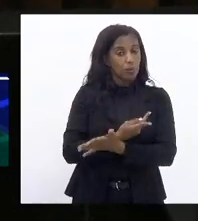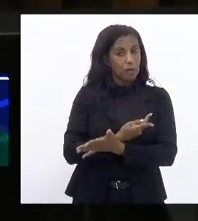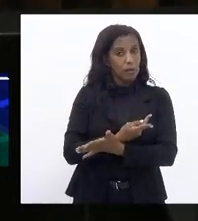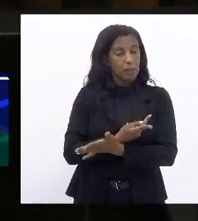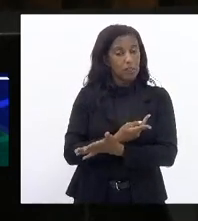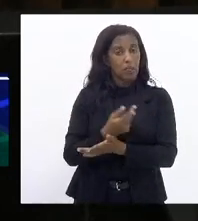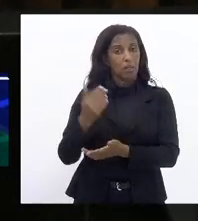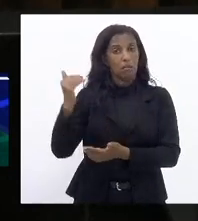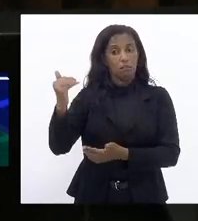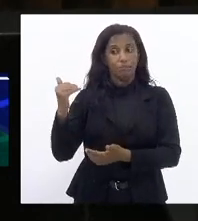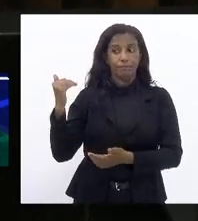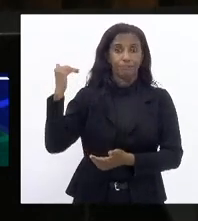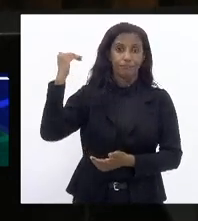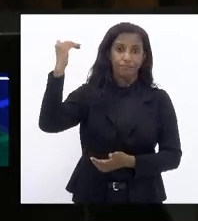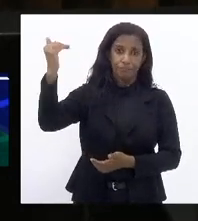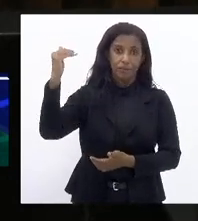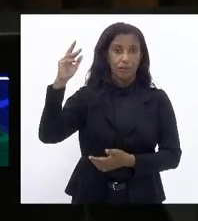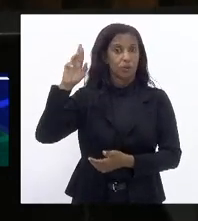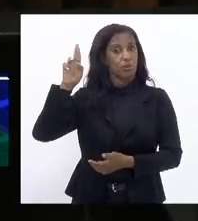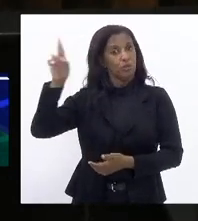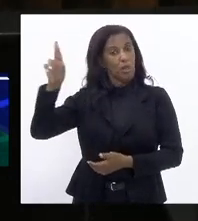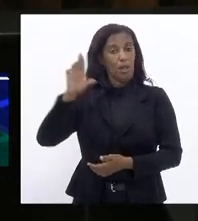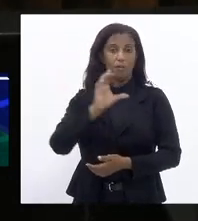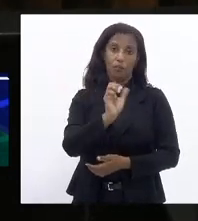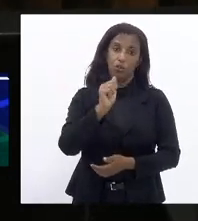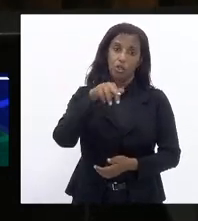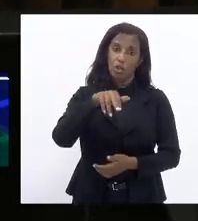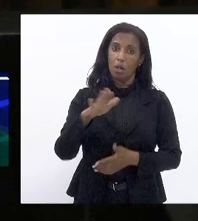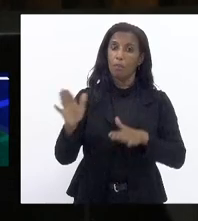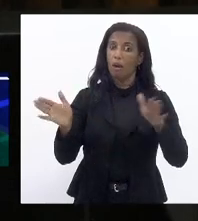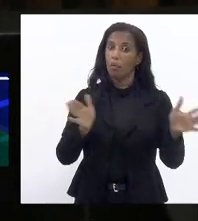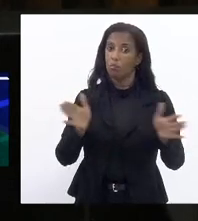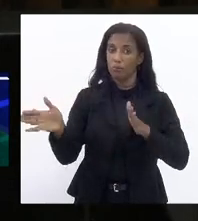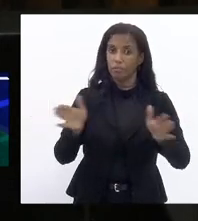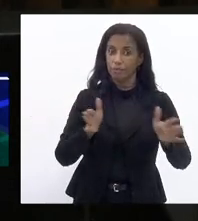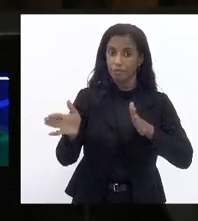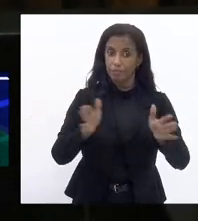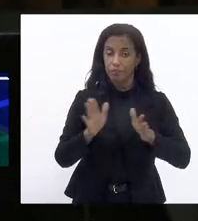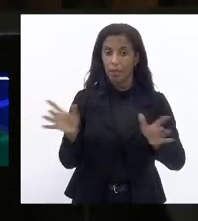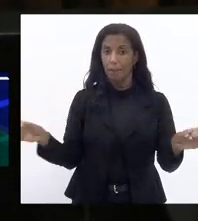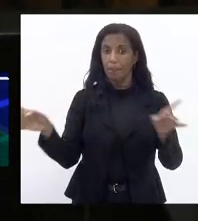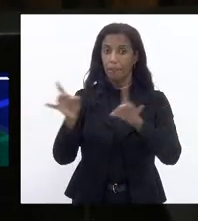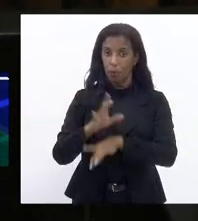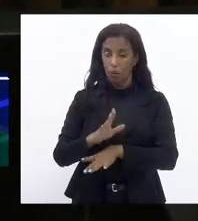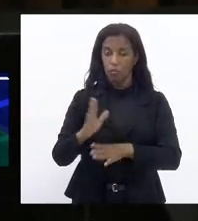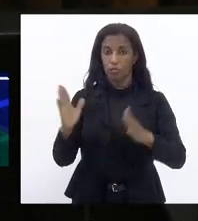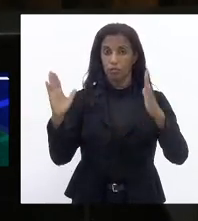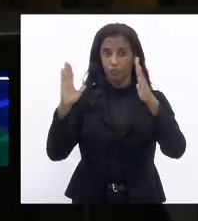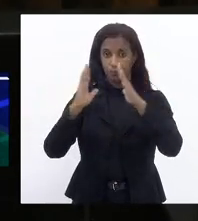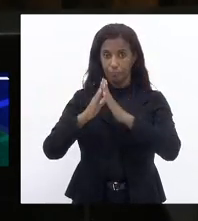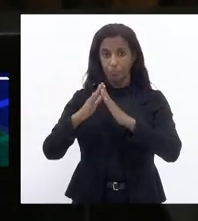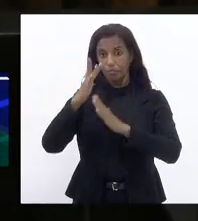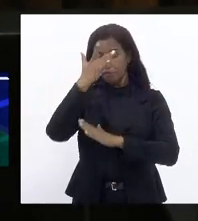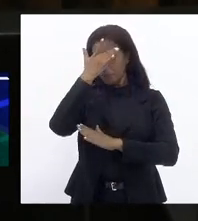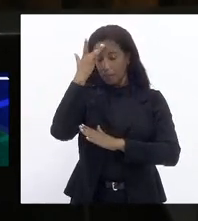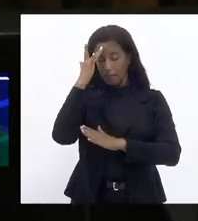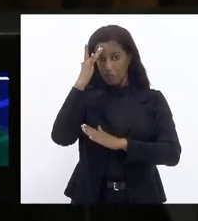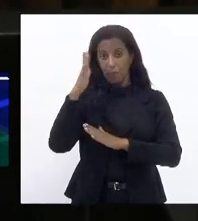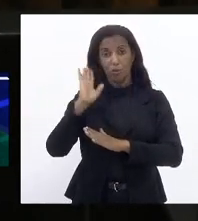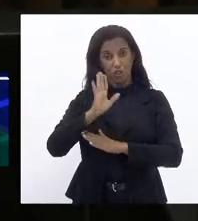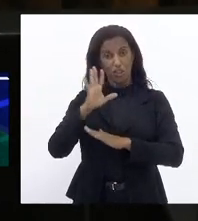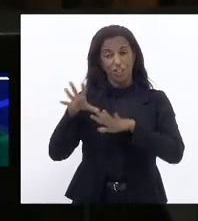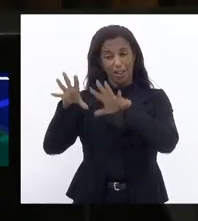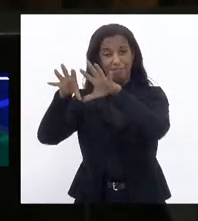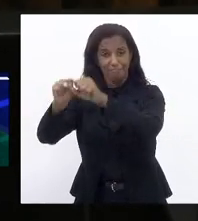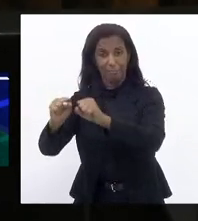das autoridades, da prefeitura, enfim, de Campos, alguma alternativa concreta de moradia para essa ocupação,